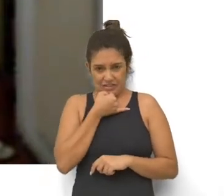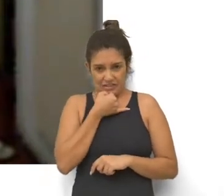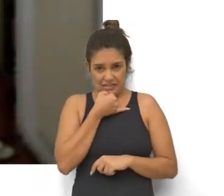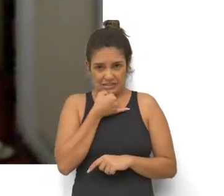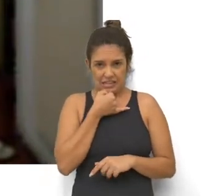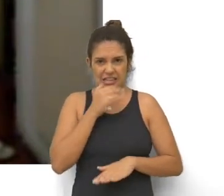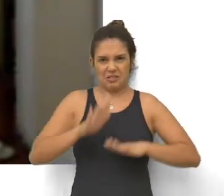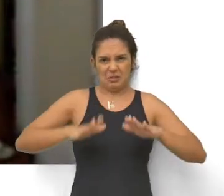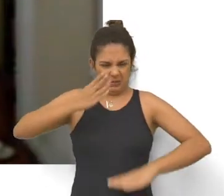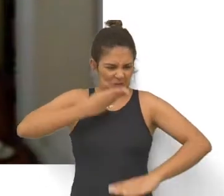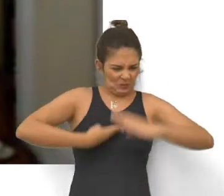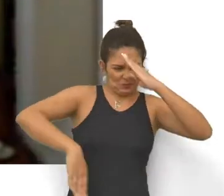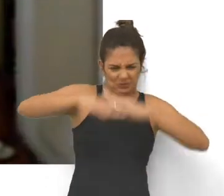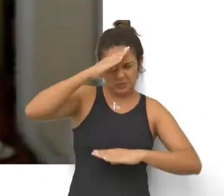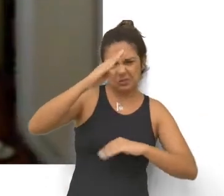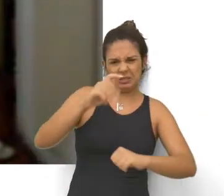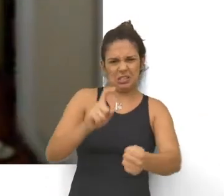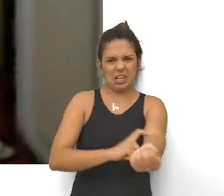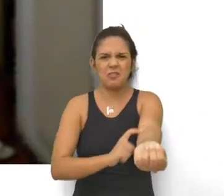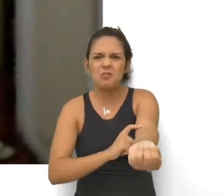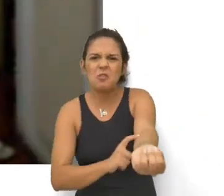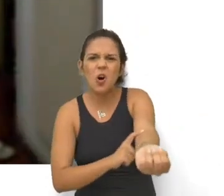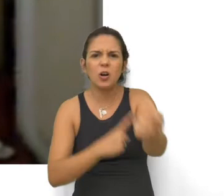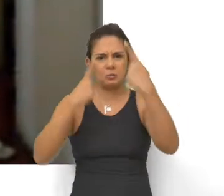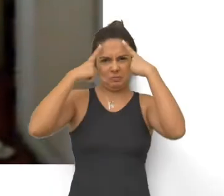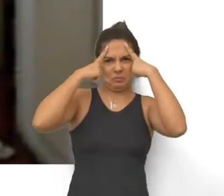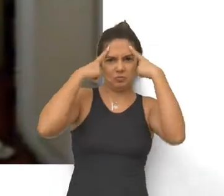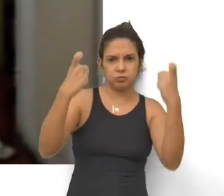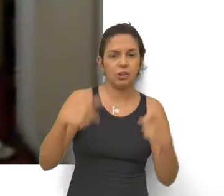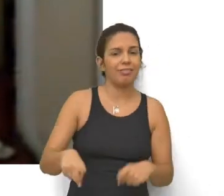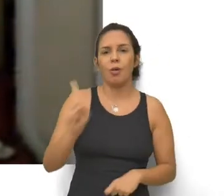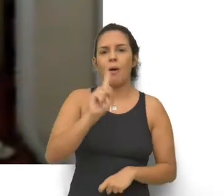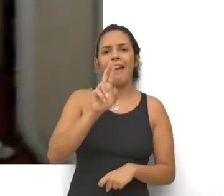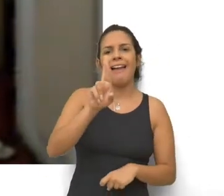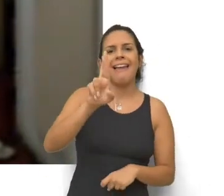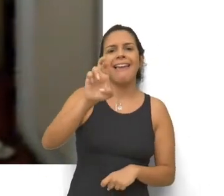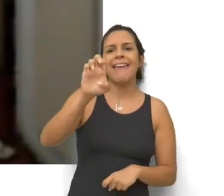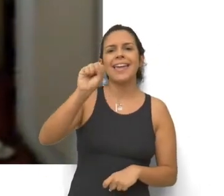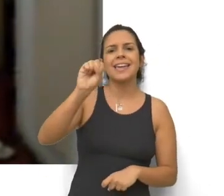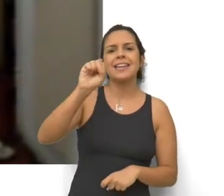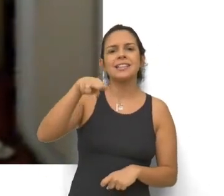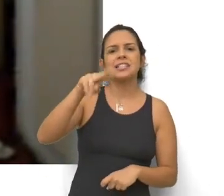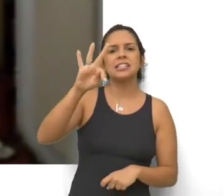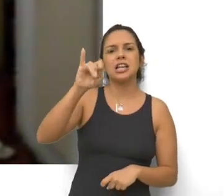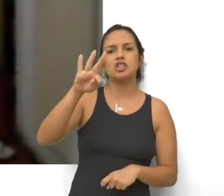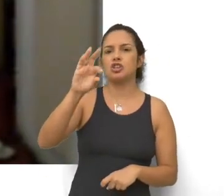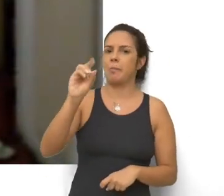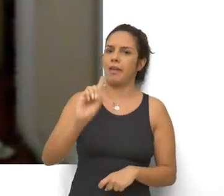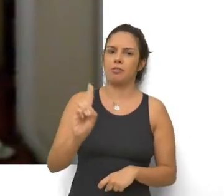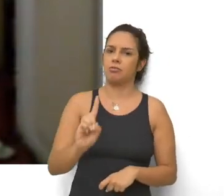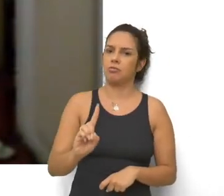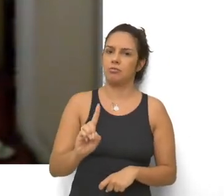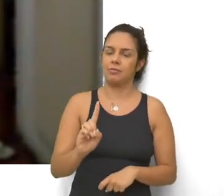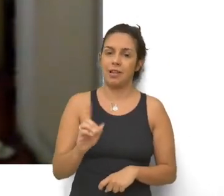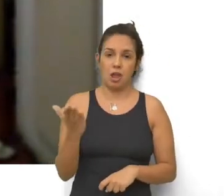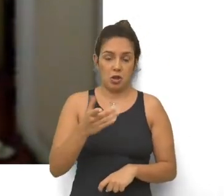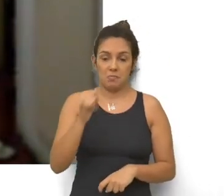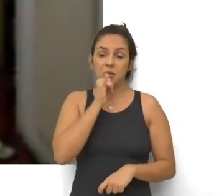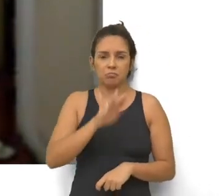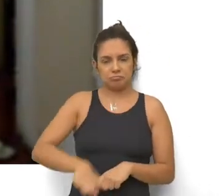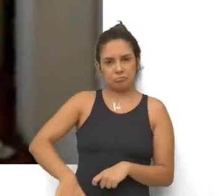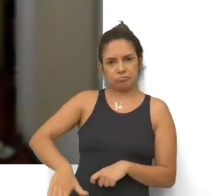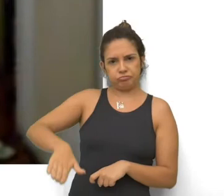vezes revoltada, irada, ela não pode ser chamada de ressentida. Agora, a partir da